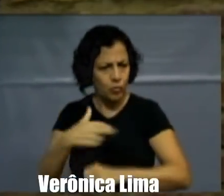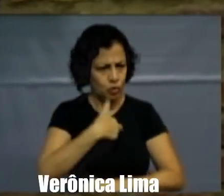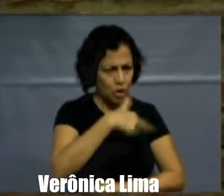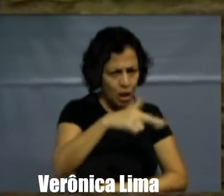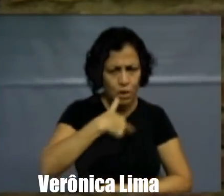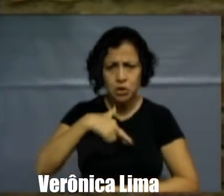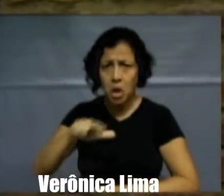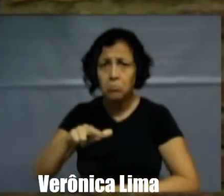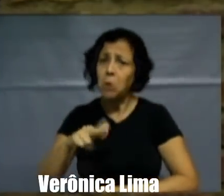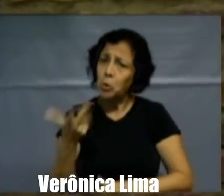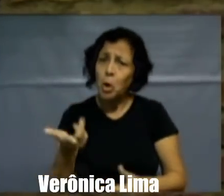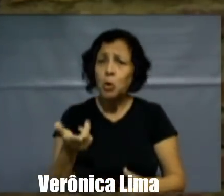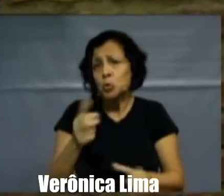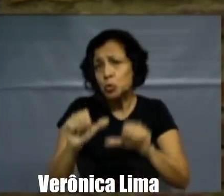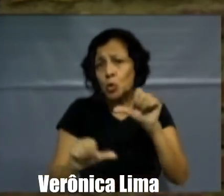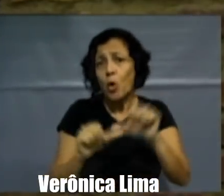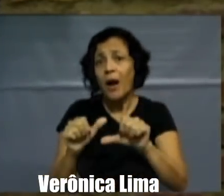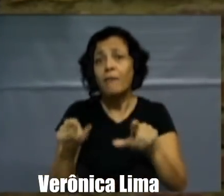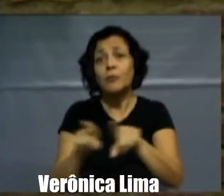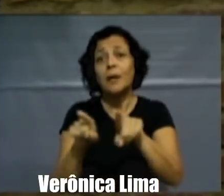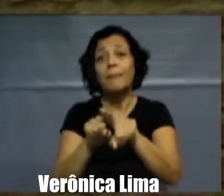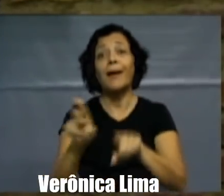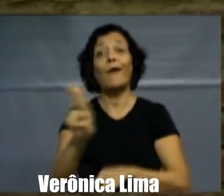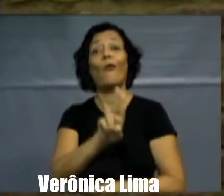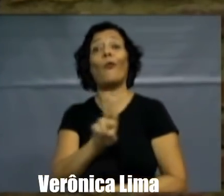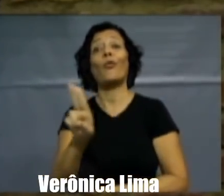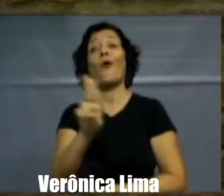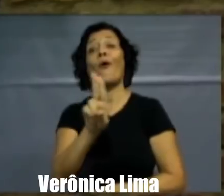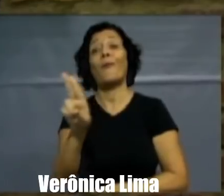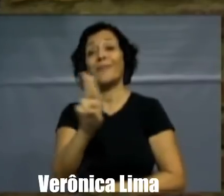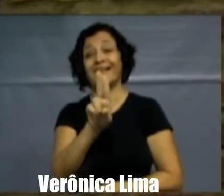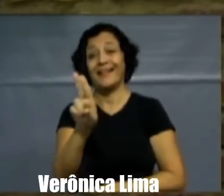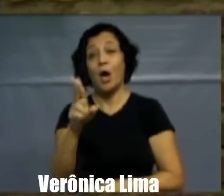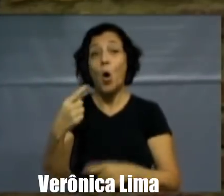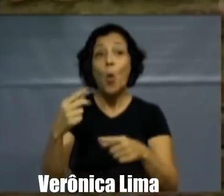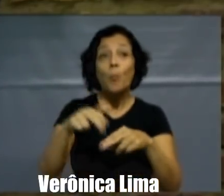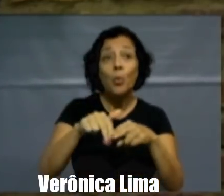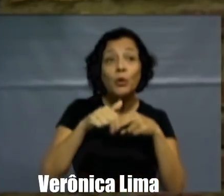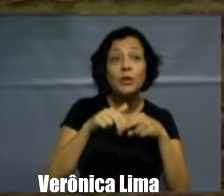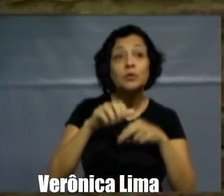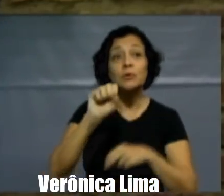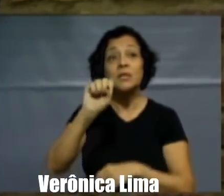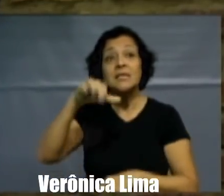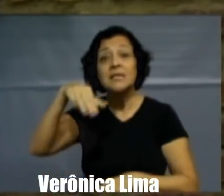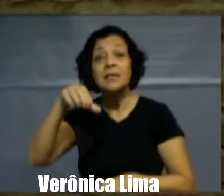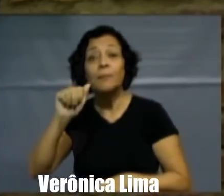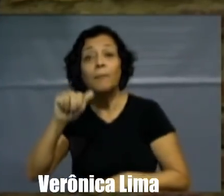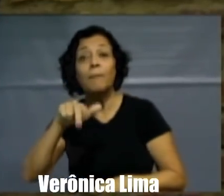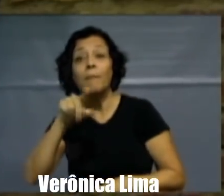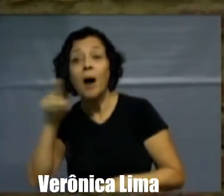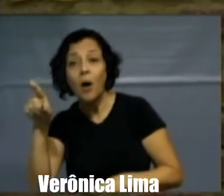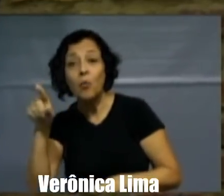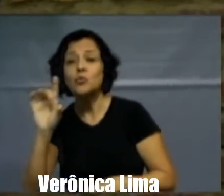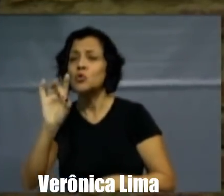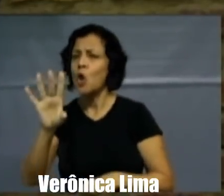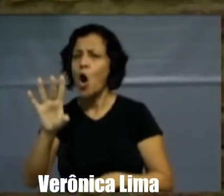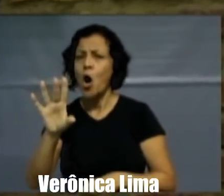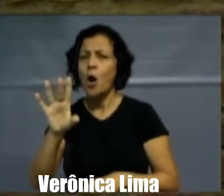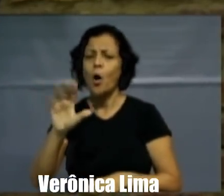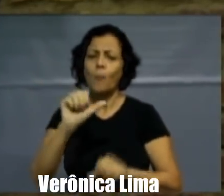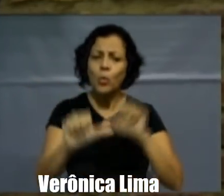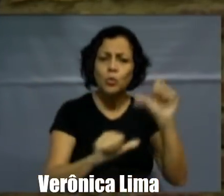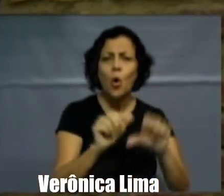casta, eles trocavam realmente de nome. É por isso que Simão passou depois a se chamar Pedro,